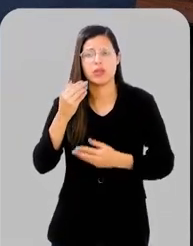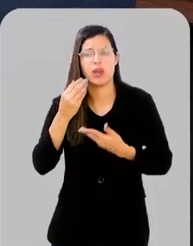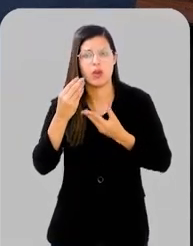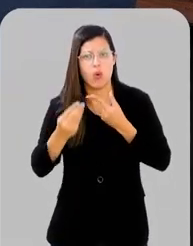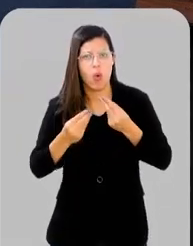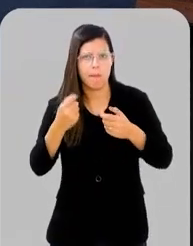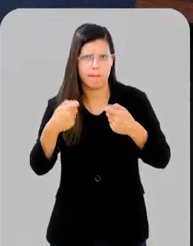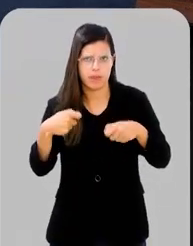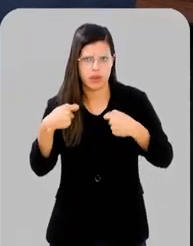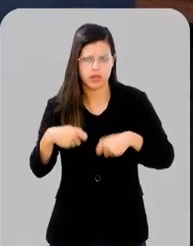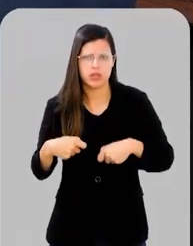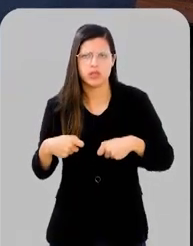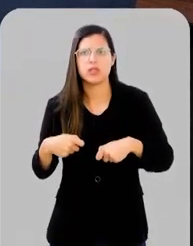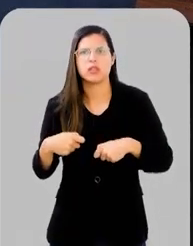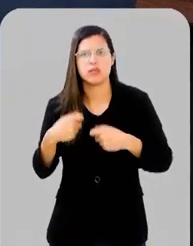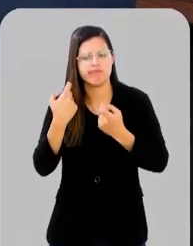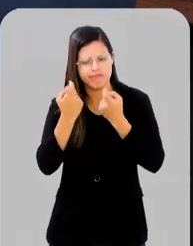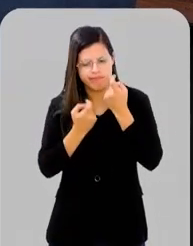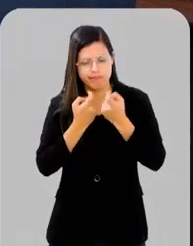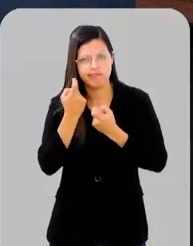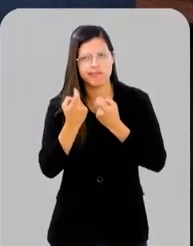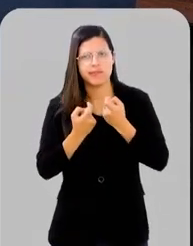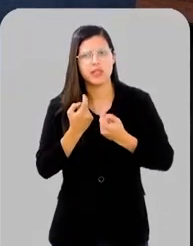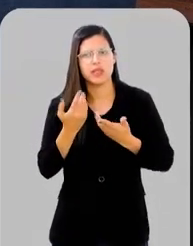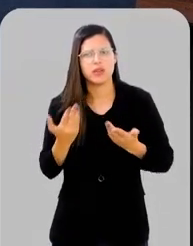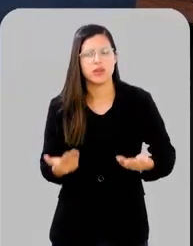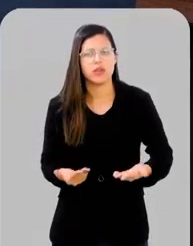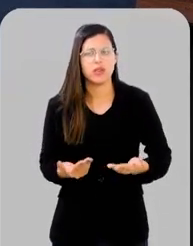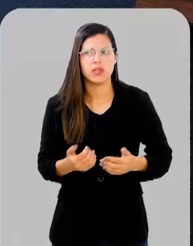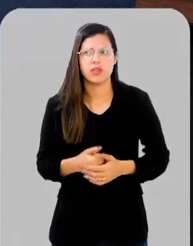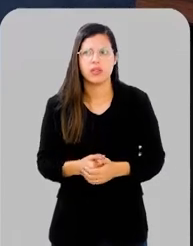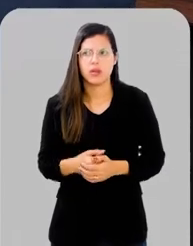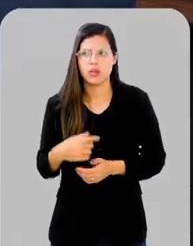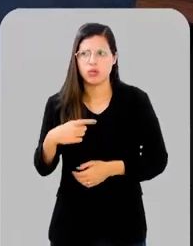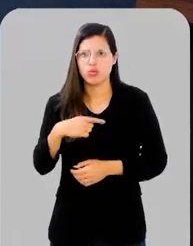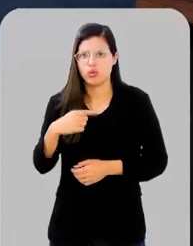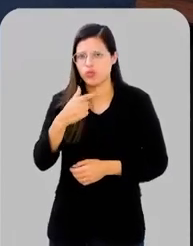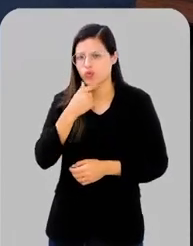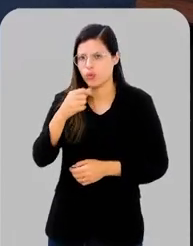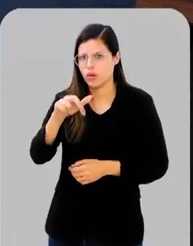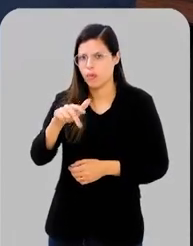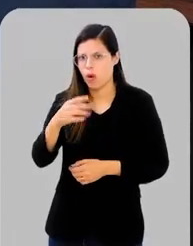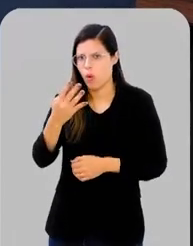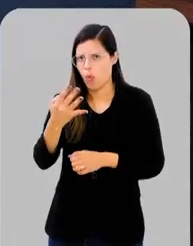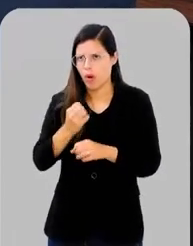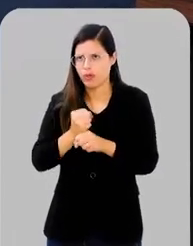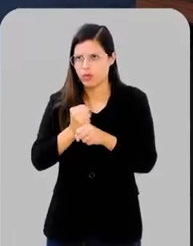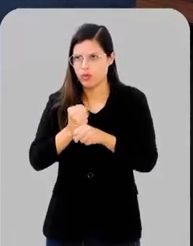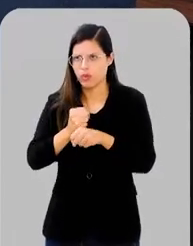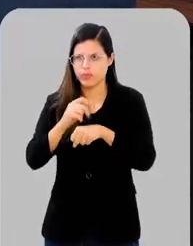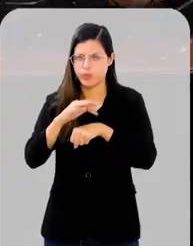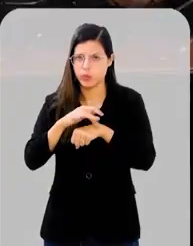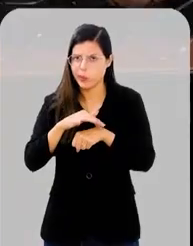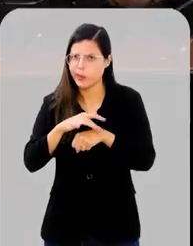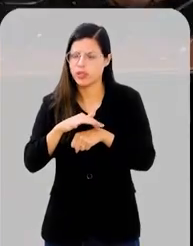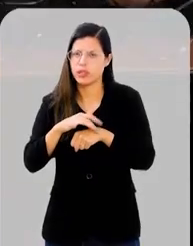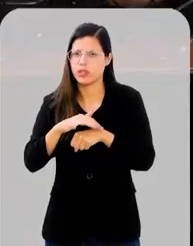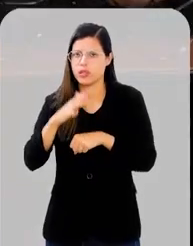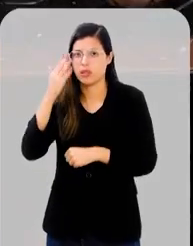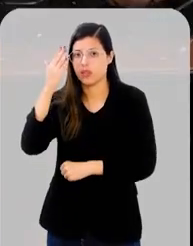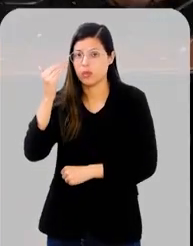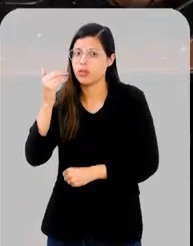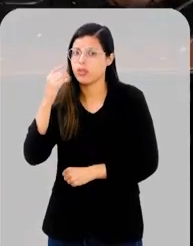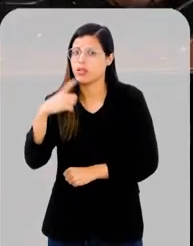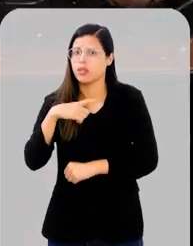quanto é necessário quanto é desesperador sim então eu tive um irmão durante 4 anos doente